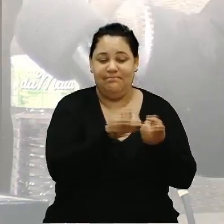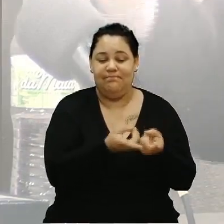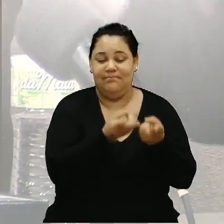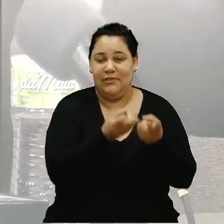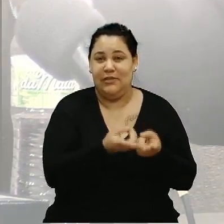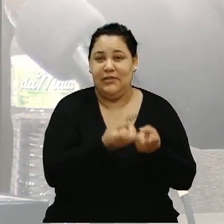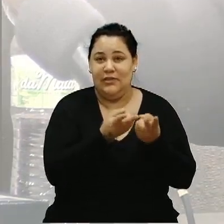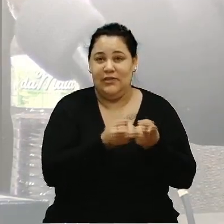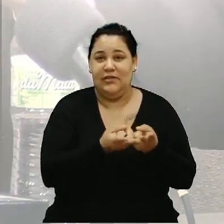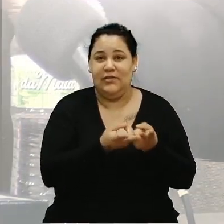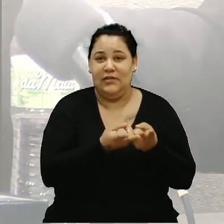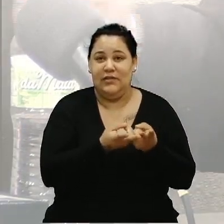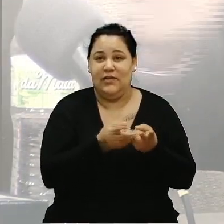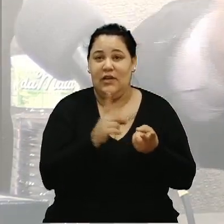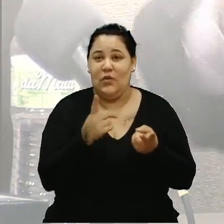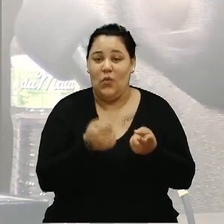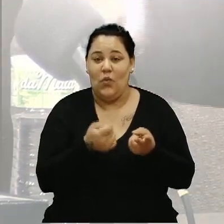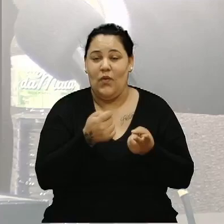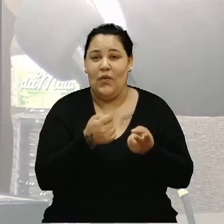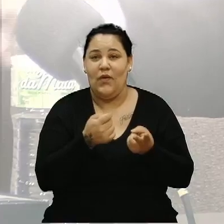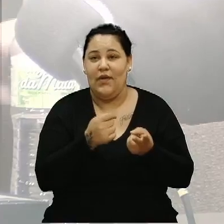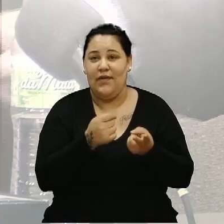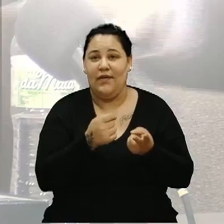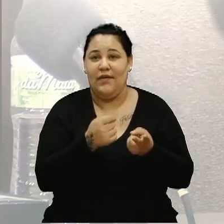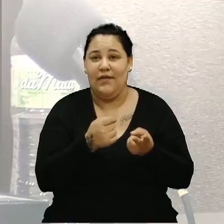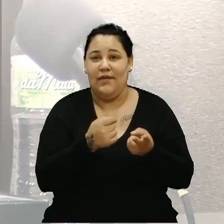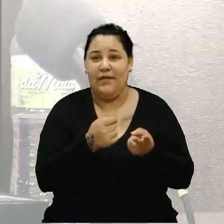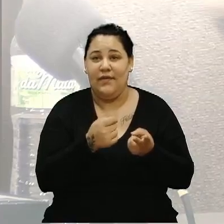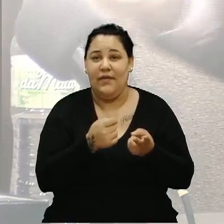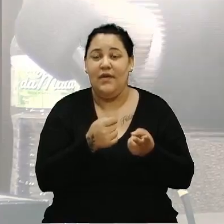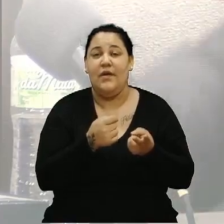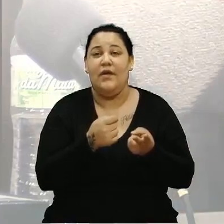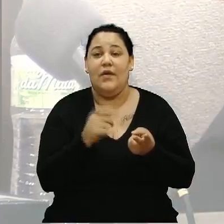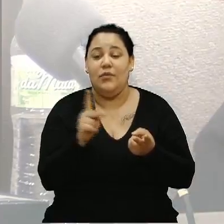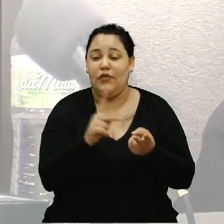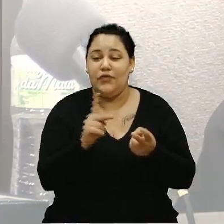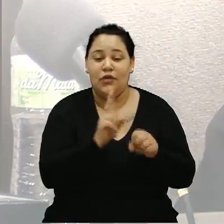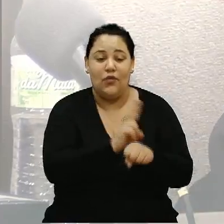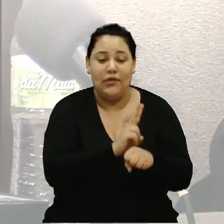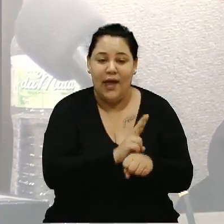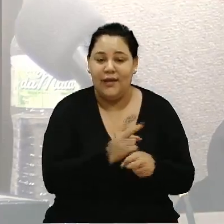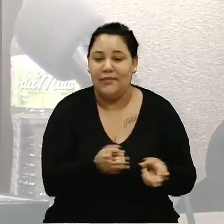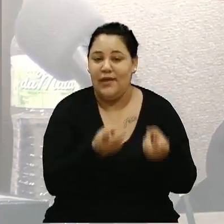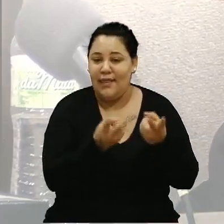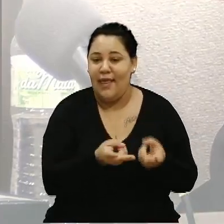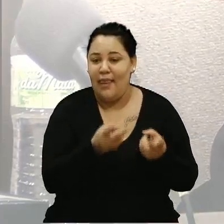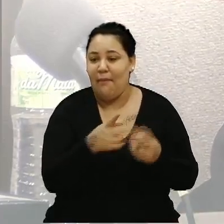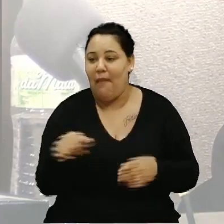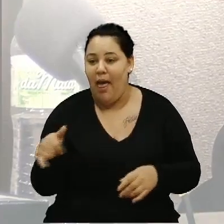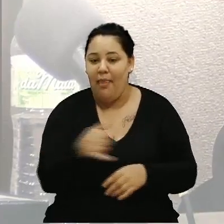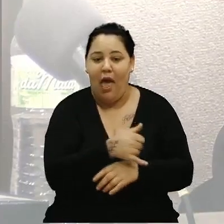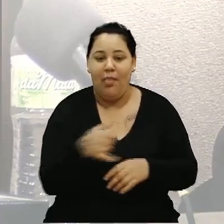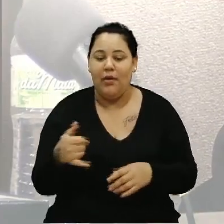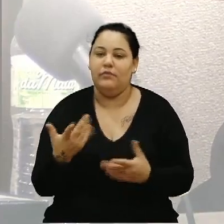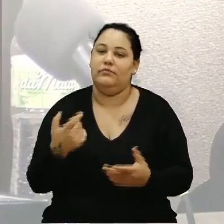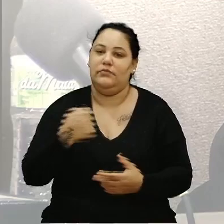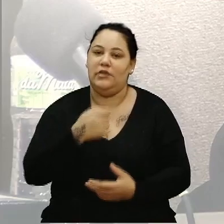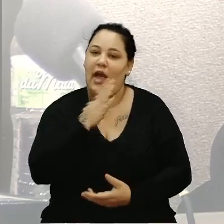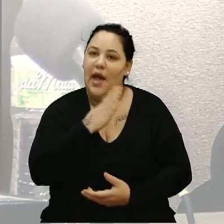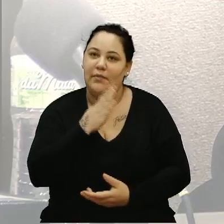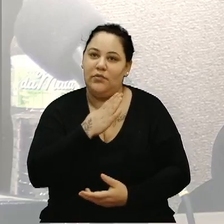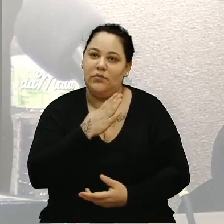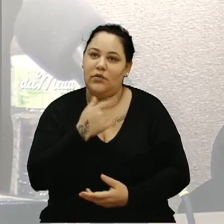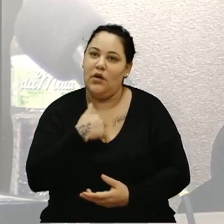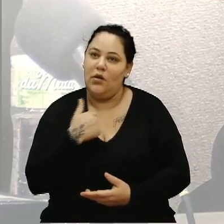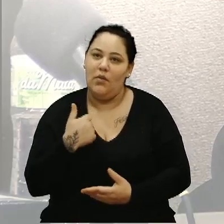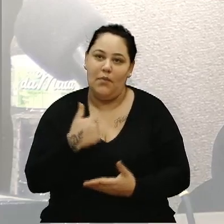Eu não digo que quase fui atropelado, mas me seguraram, professor, cuidado, está passando a empilhadeira. Então nós temos que agilizar isso, conta comigo,